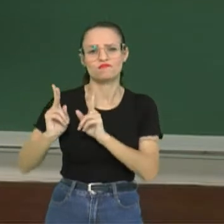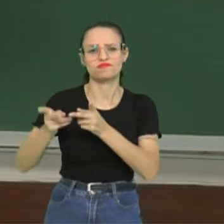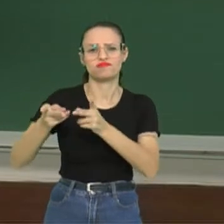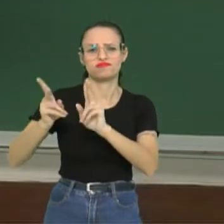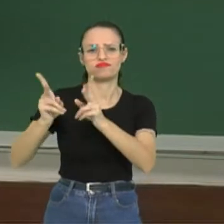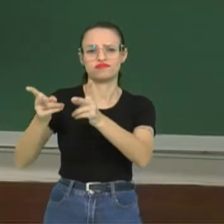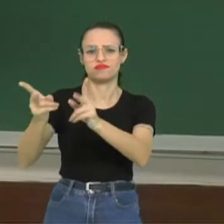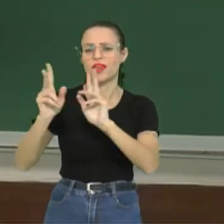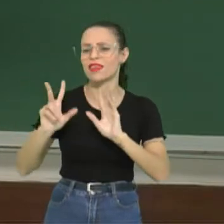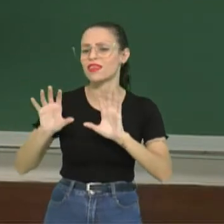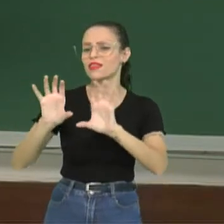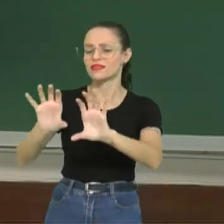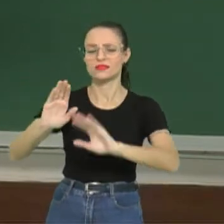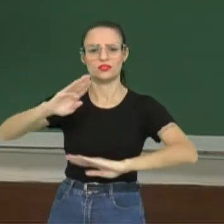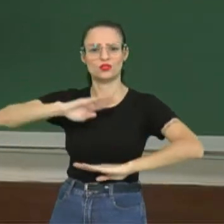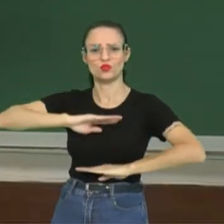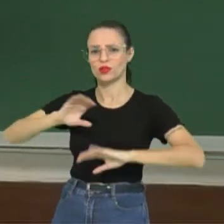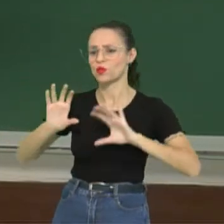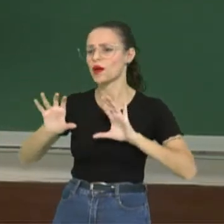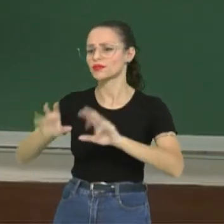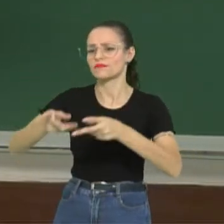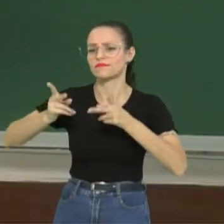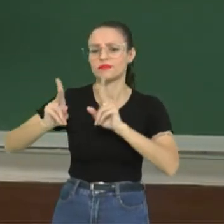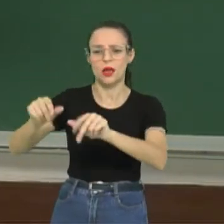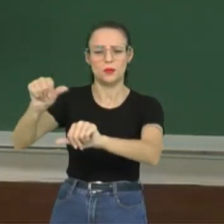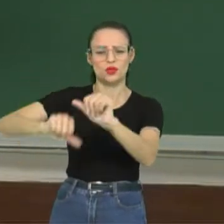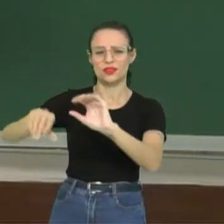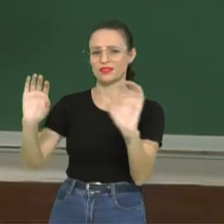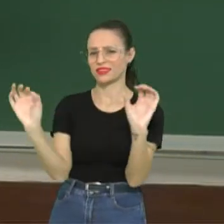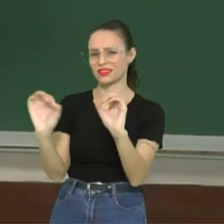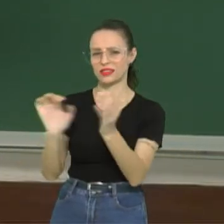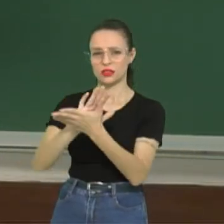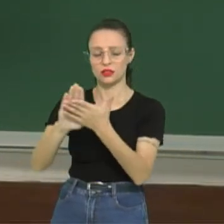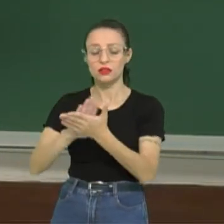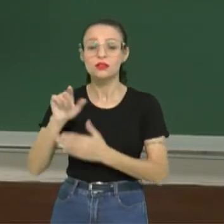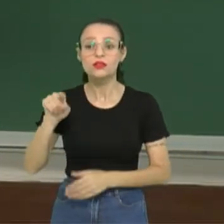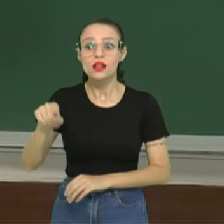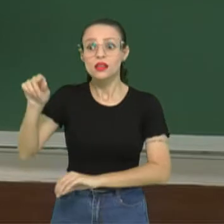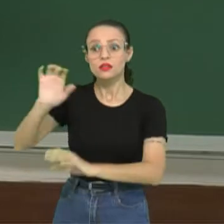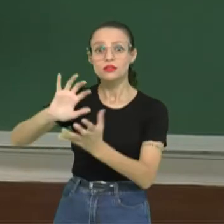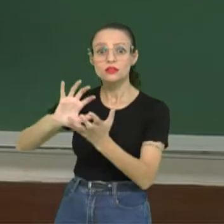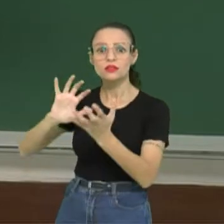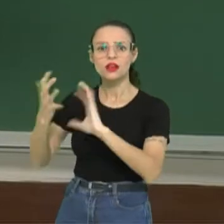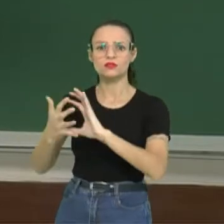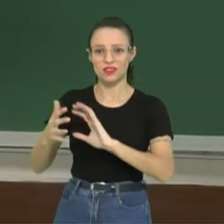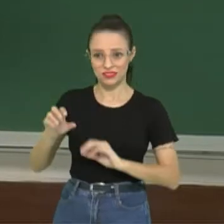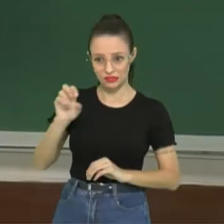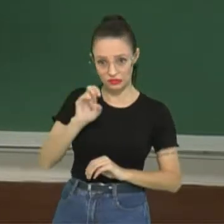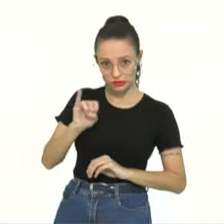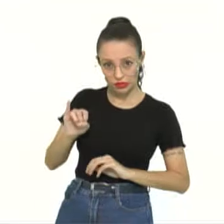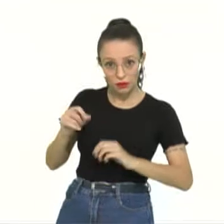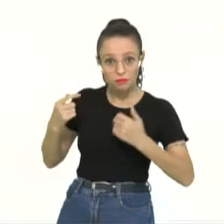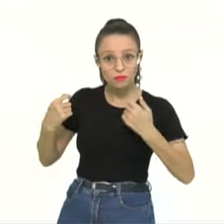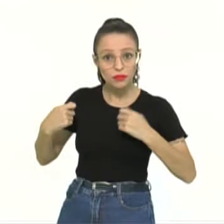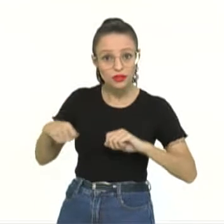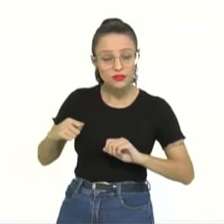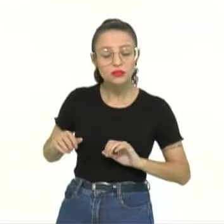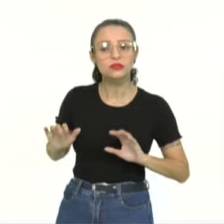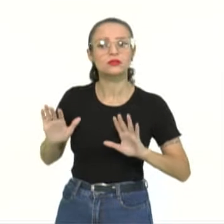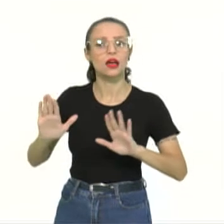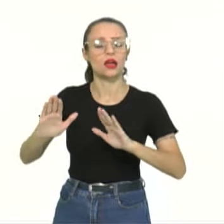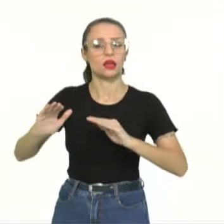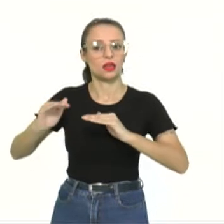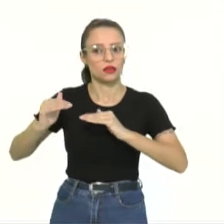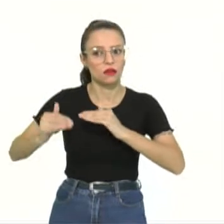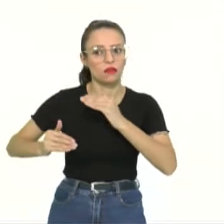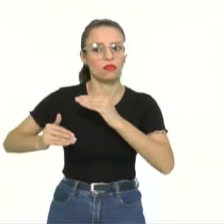manutenção da situação atual e a ideia de que as transformações necessárias devem ser